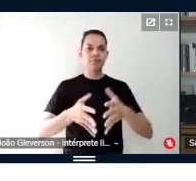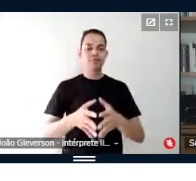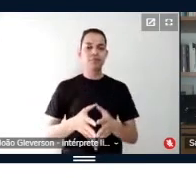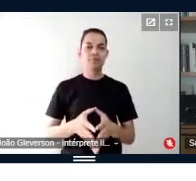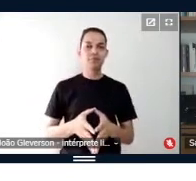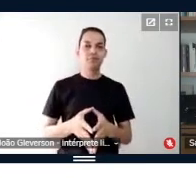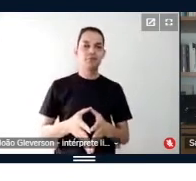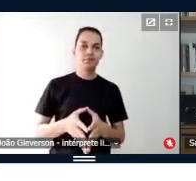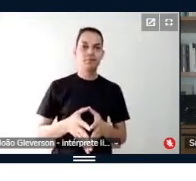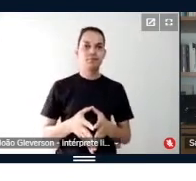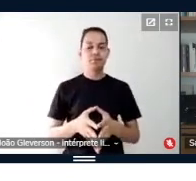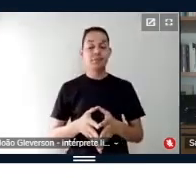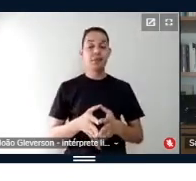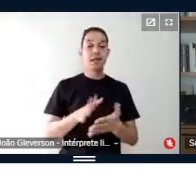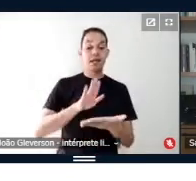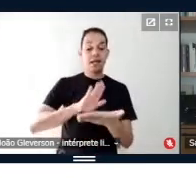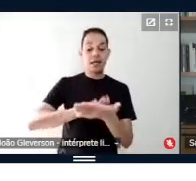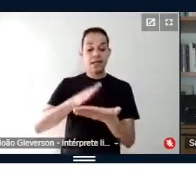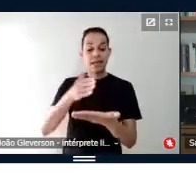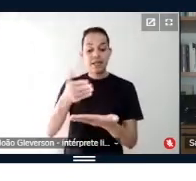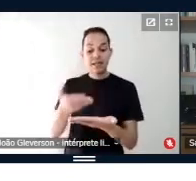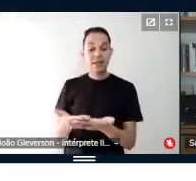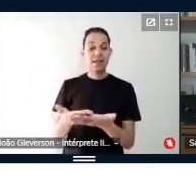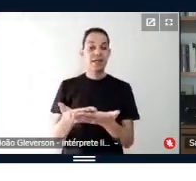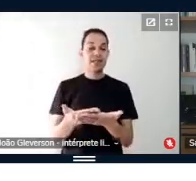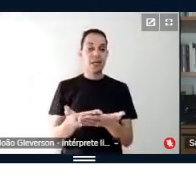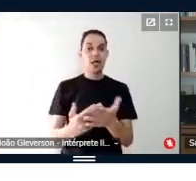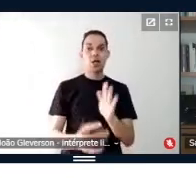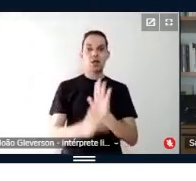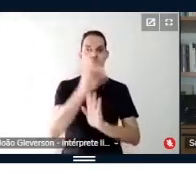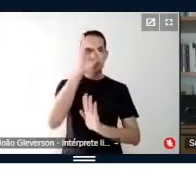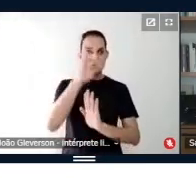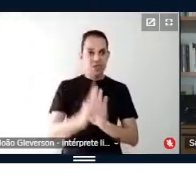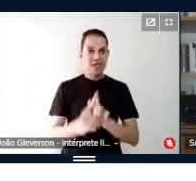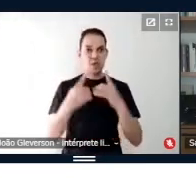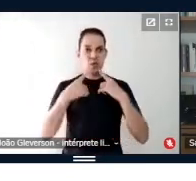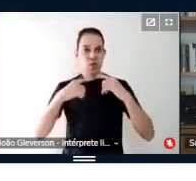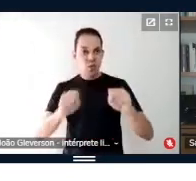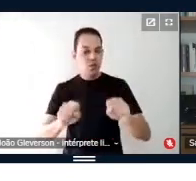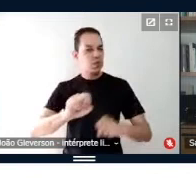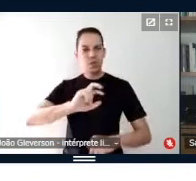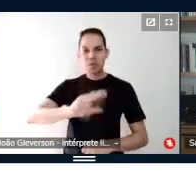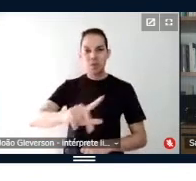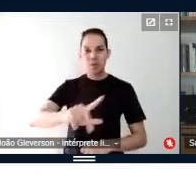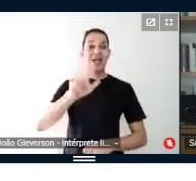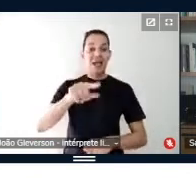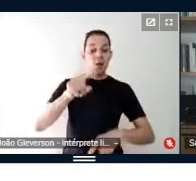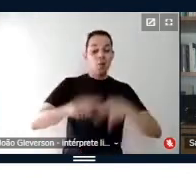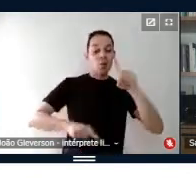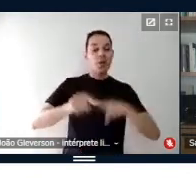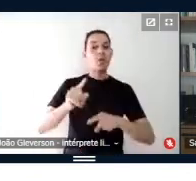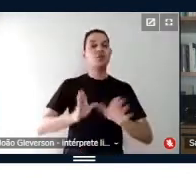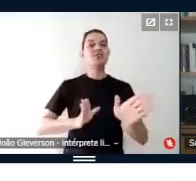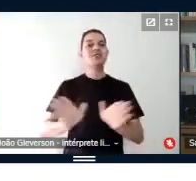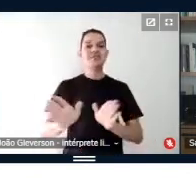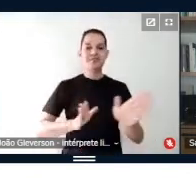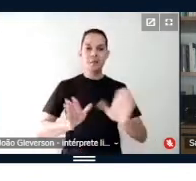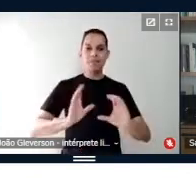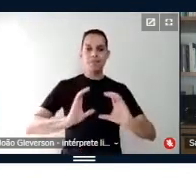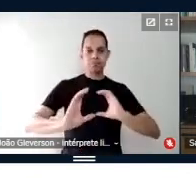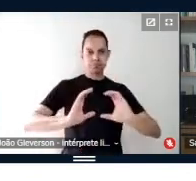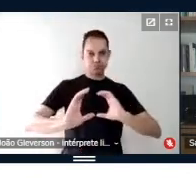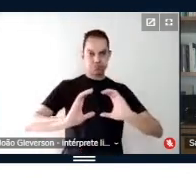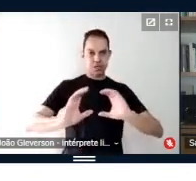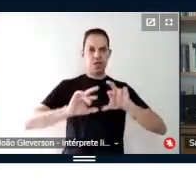questão da interpretação não é tratada como um direito linguístico, mas como um recurso de acessibilidade comunicacional, dentre